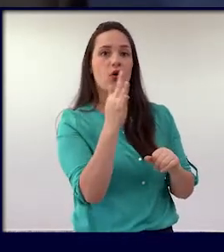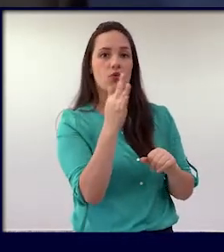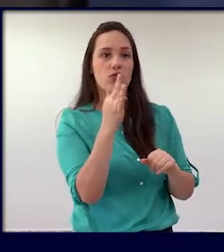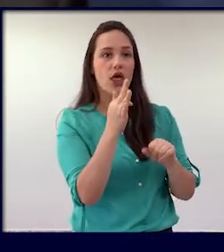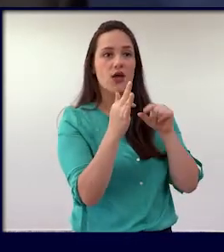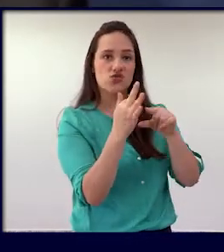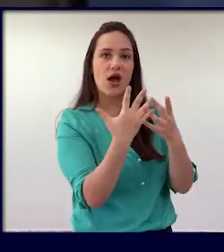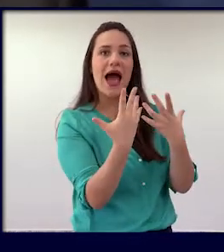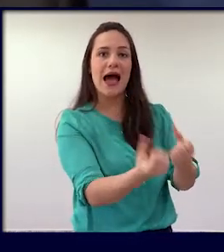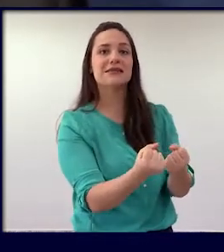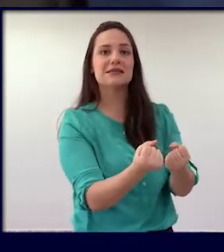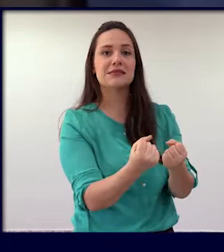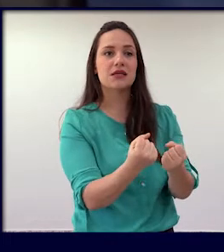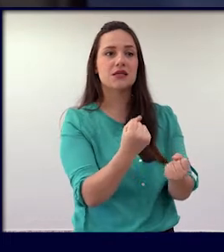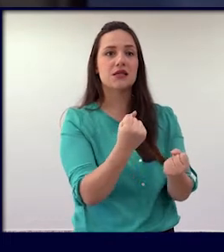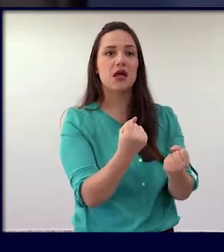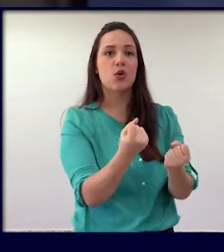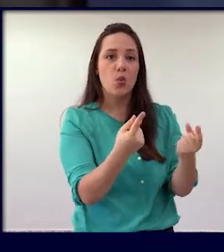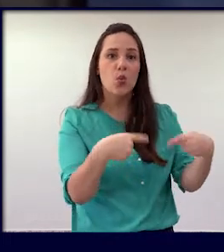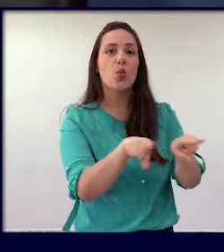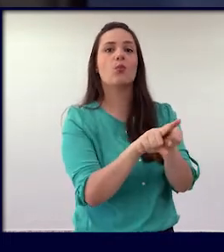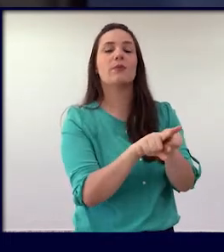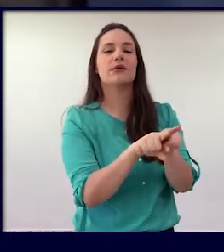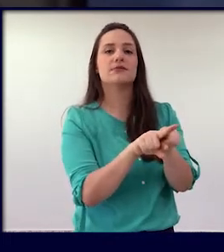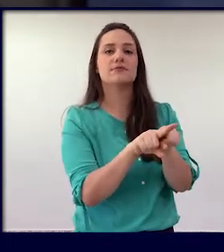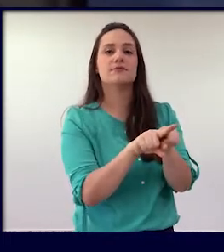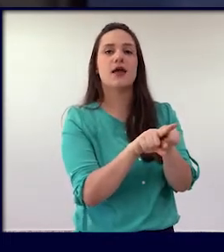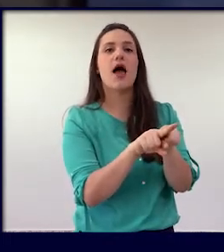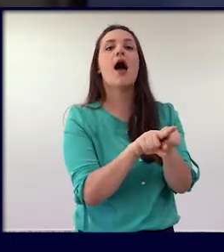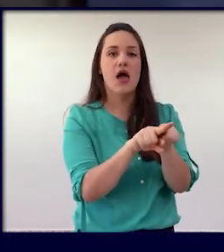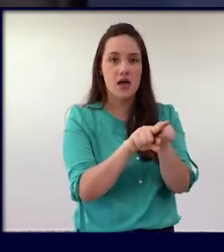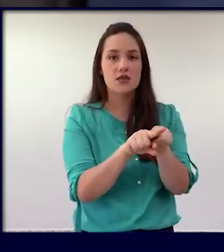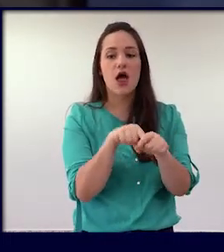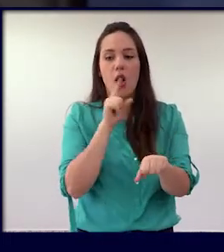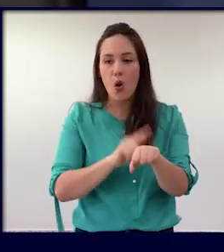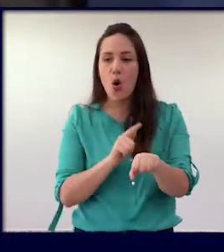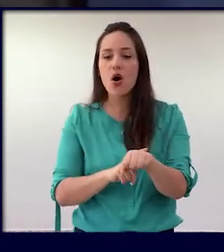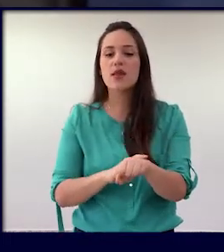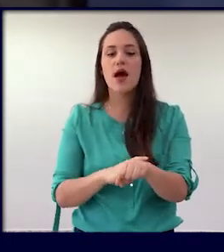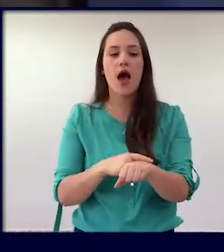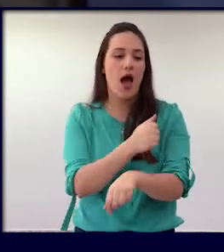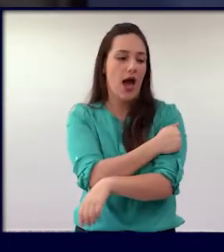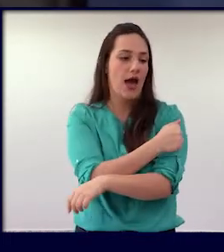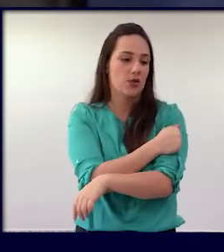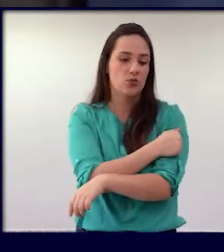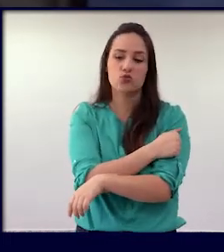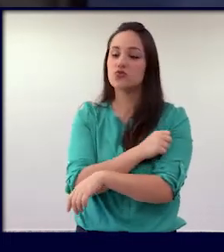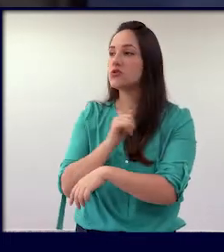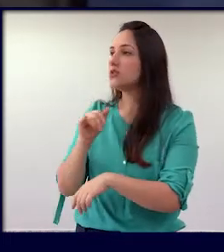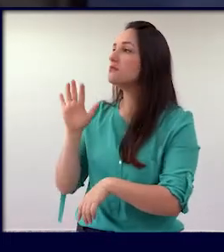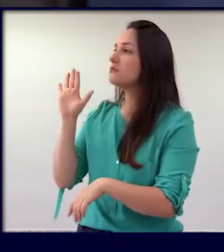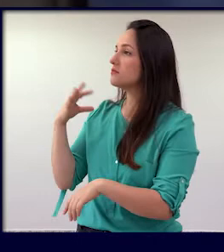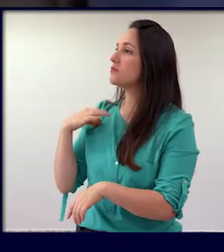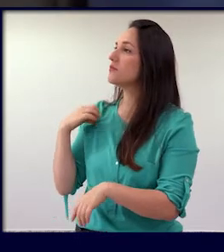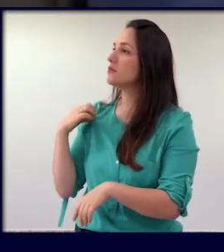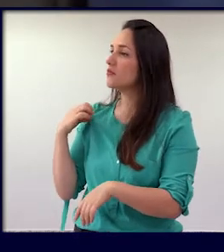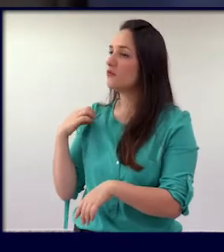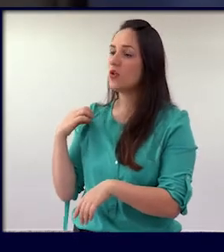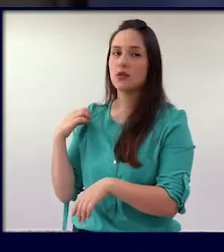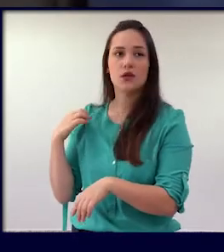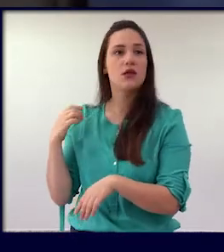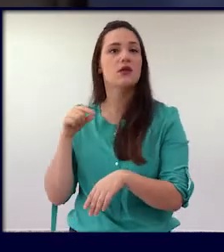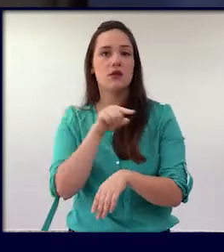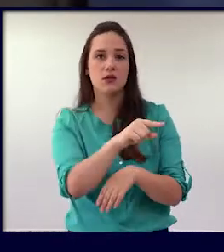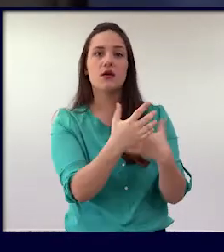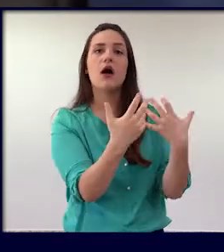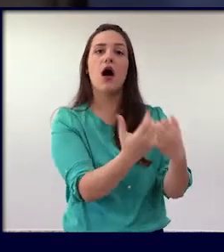as universidades firmaram com a Justiça Eleitoral, garantindo que os seus alunos, se forem